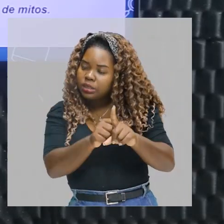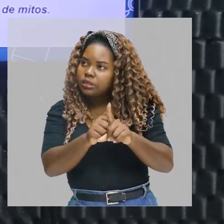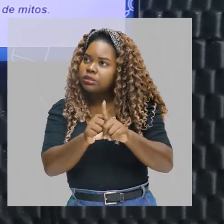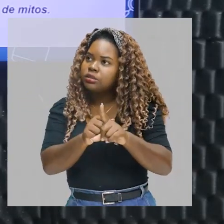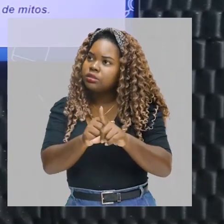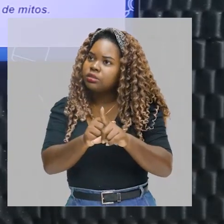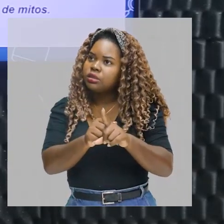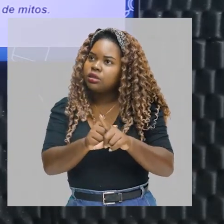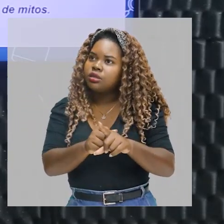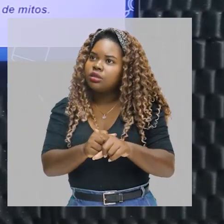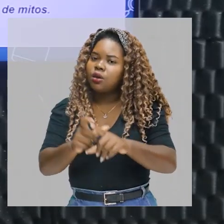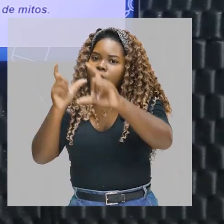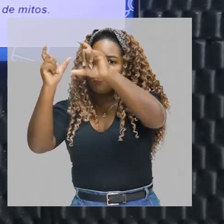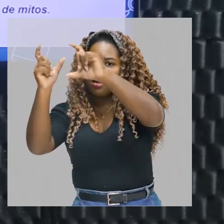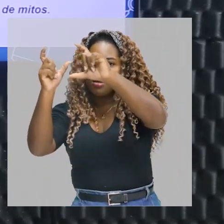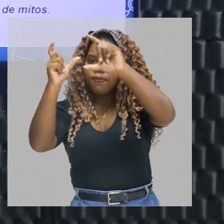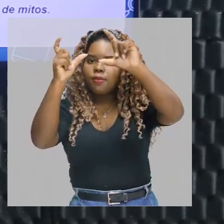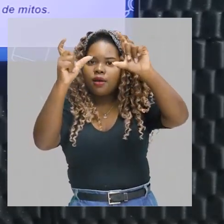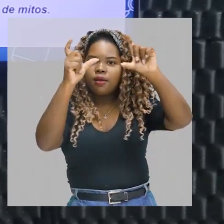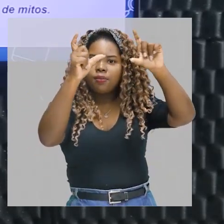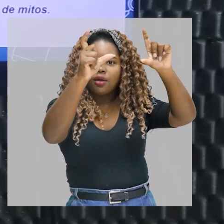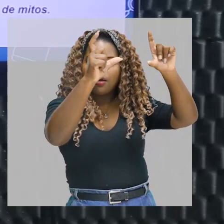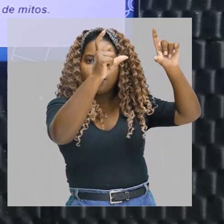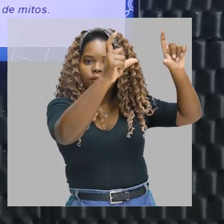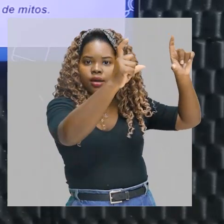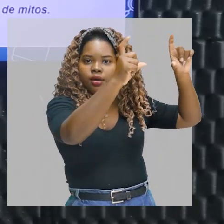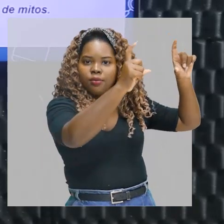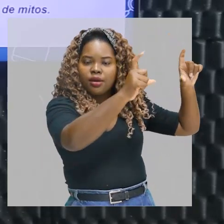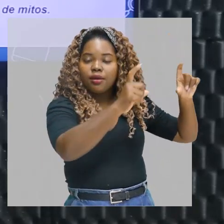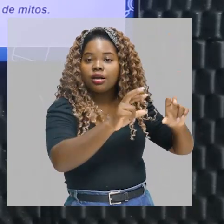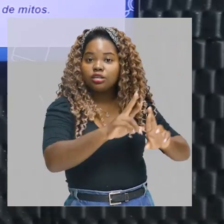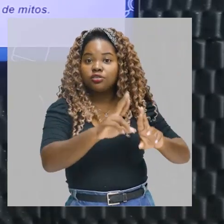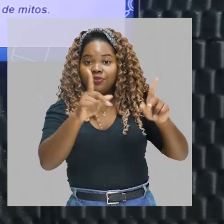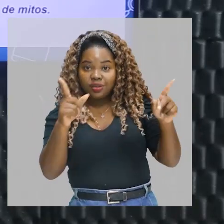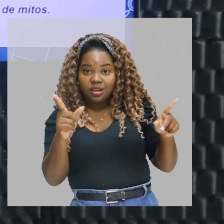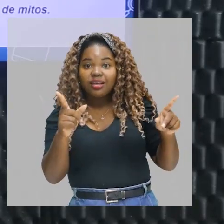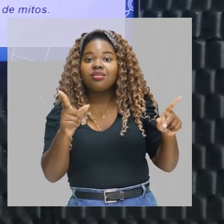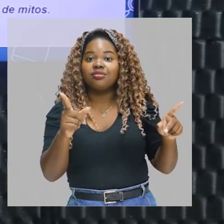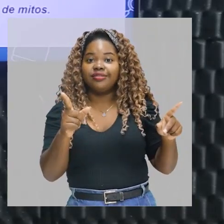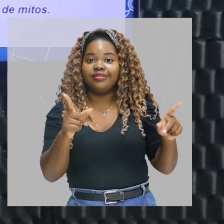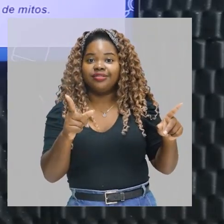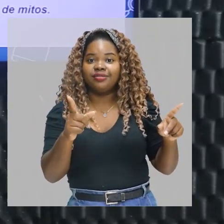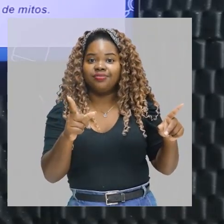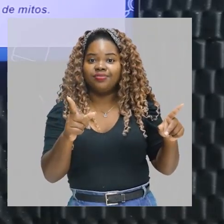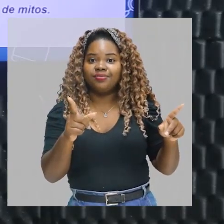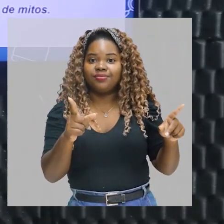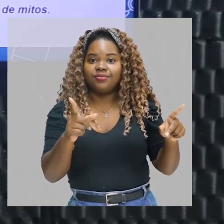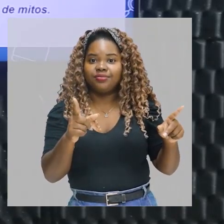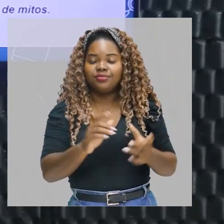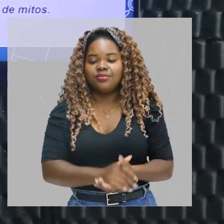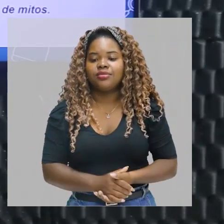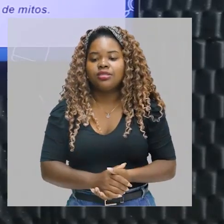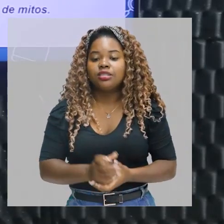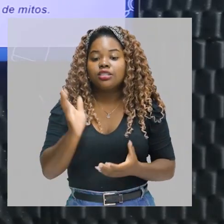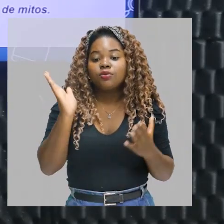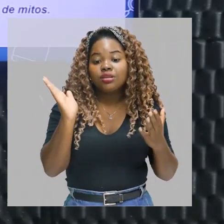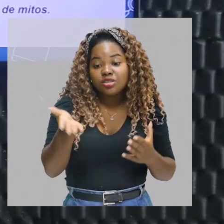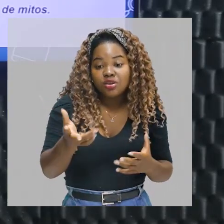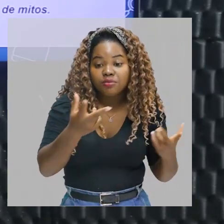ocupando locais diferentes dentro da esfera. Certo? Então eles já observavam